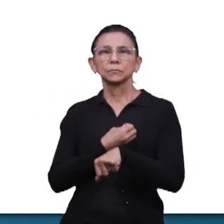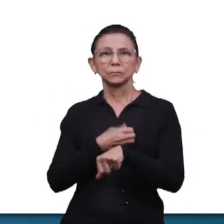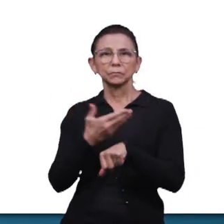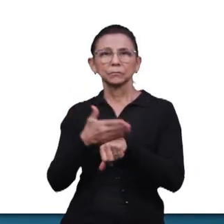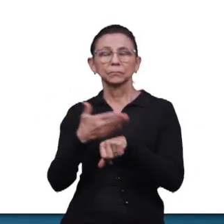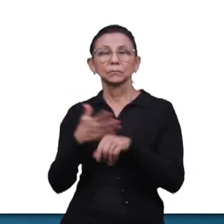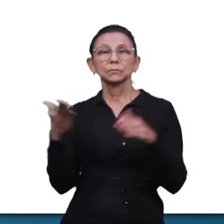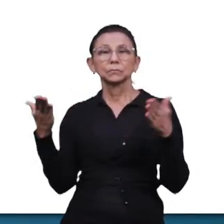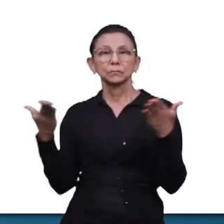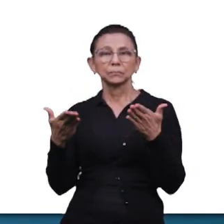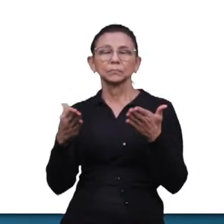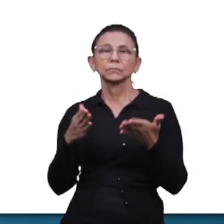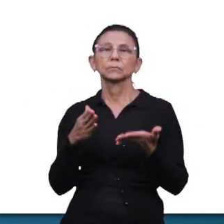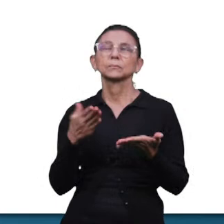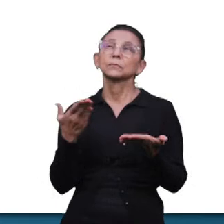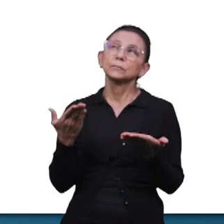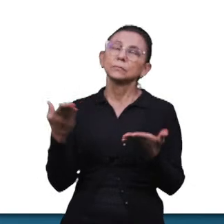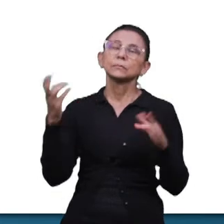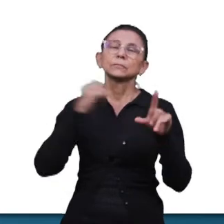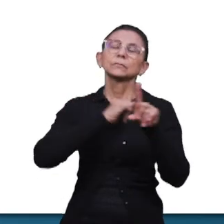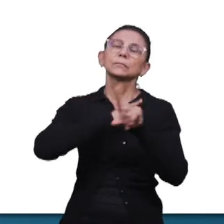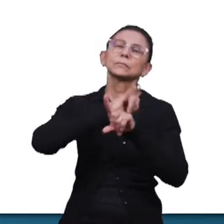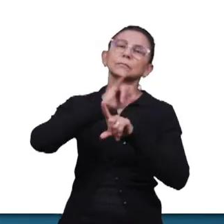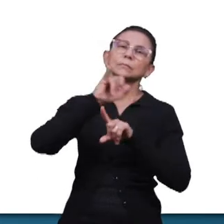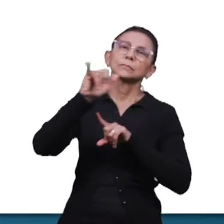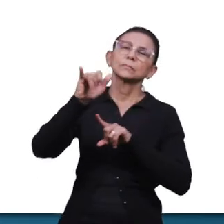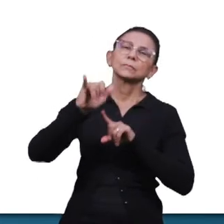estão profeticamente